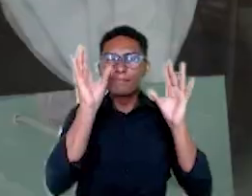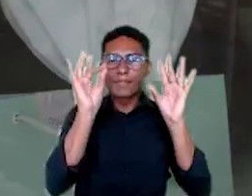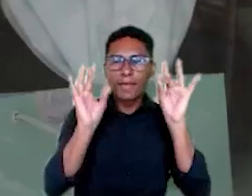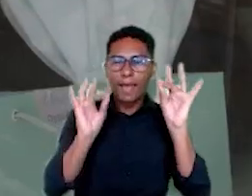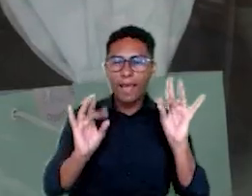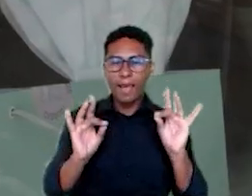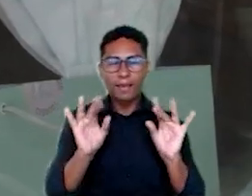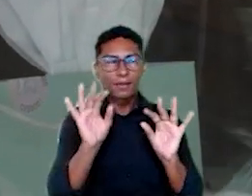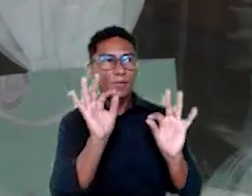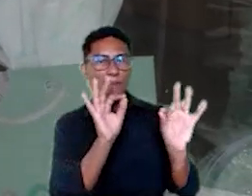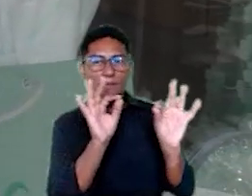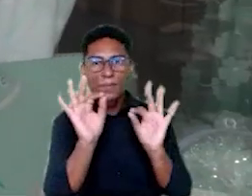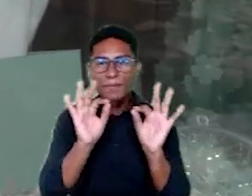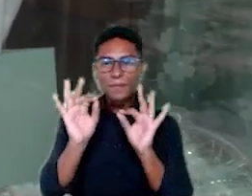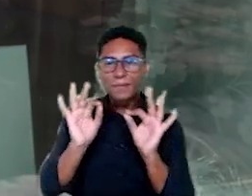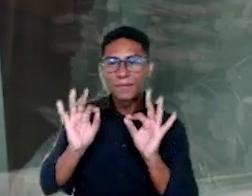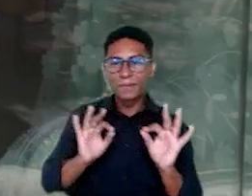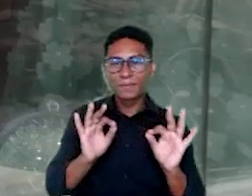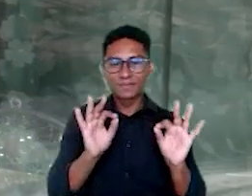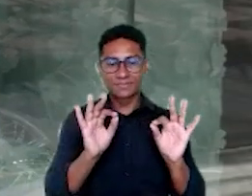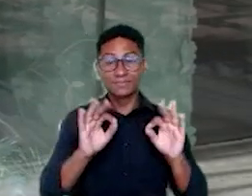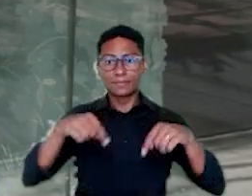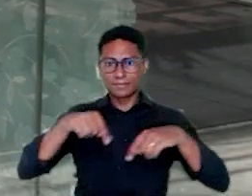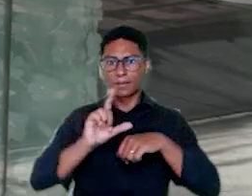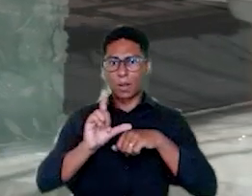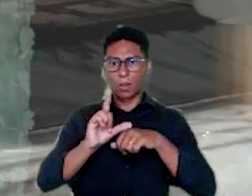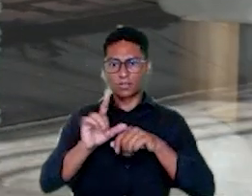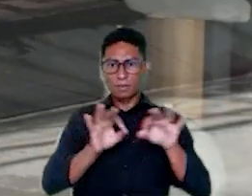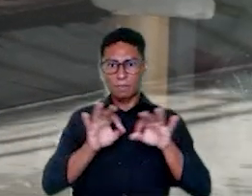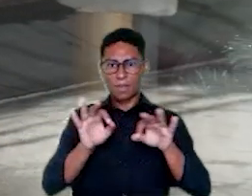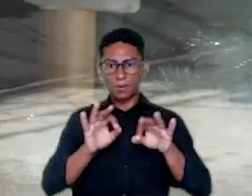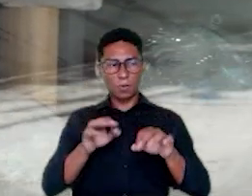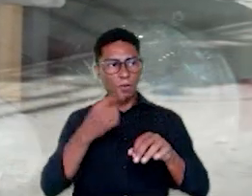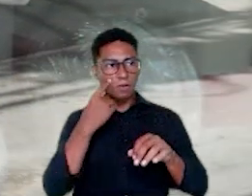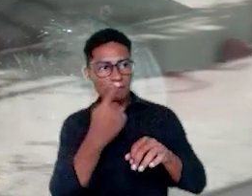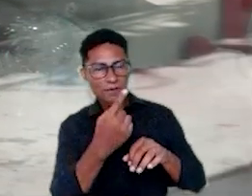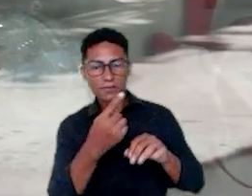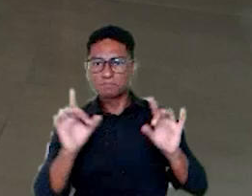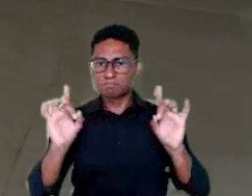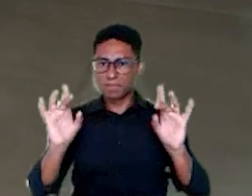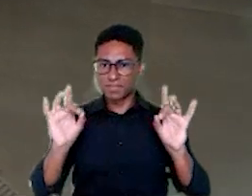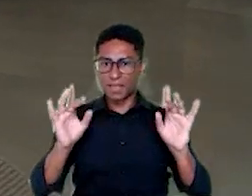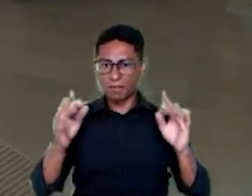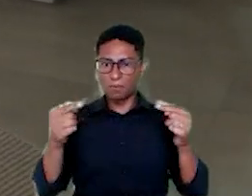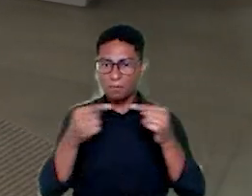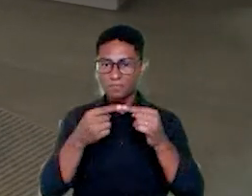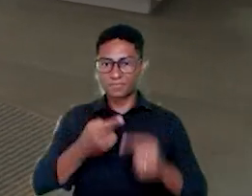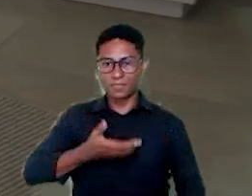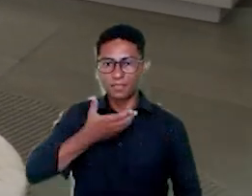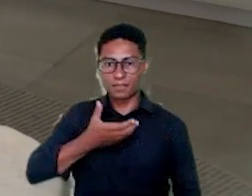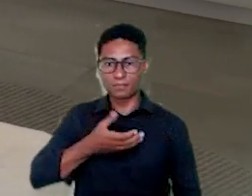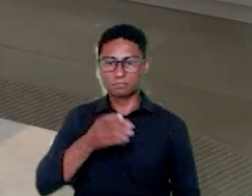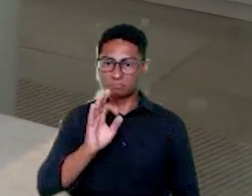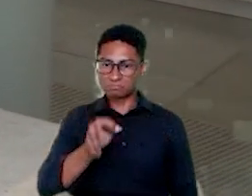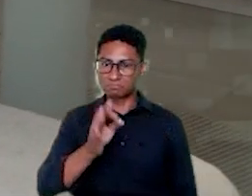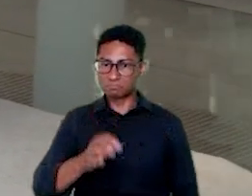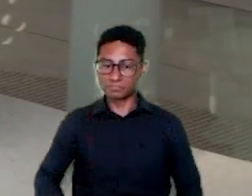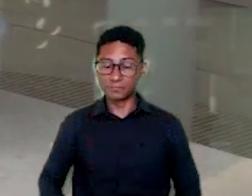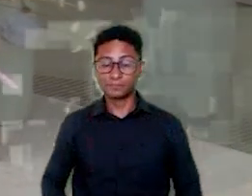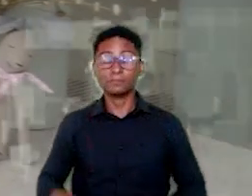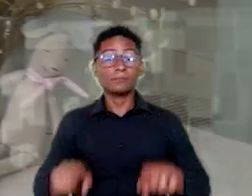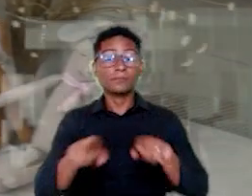A Minikilte preparou uma vitrine agora, sim, especial para o Natal, né, sim, também. Outra